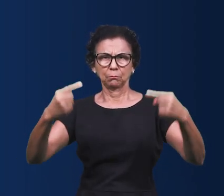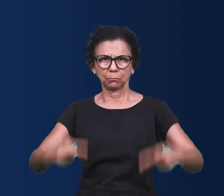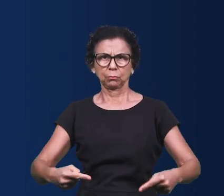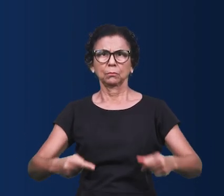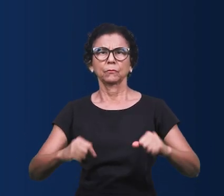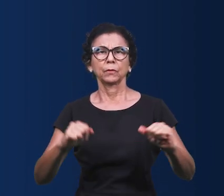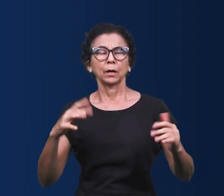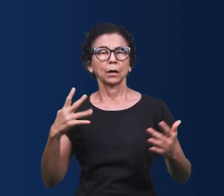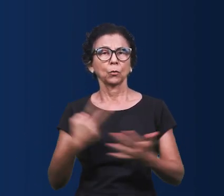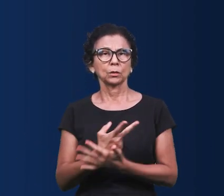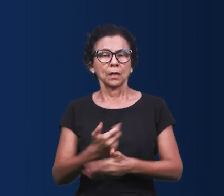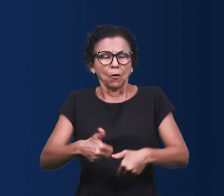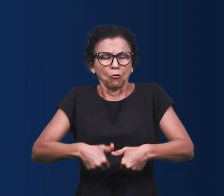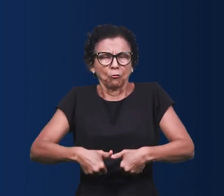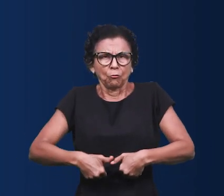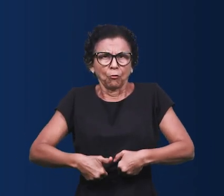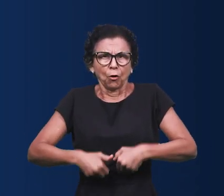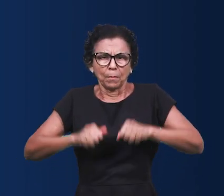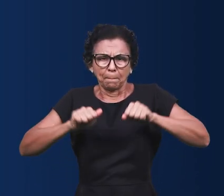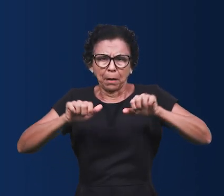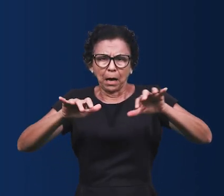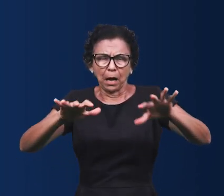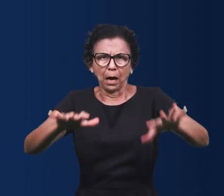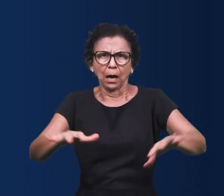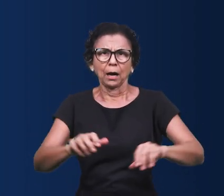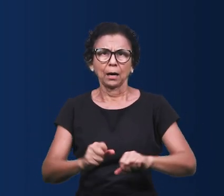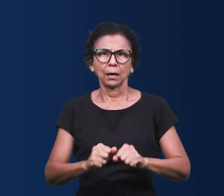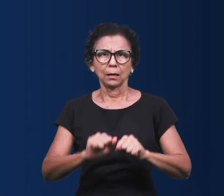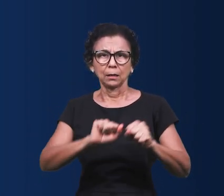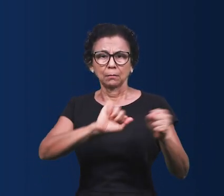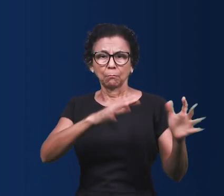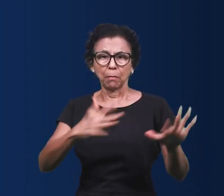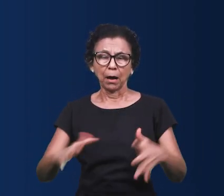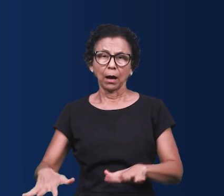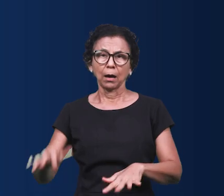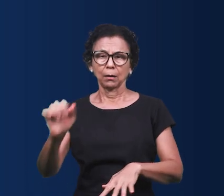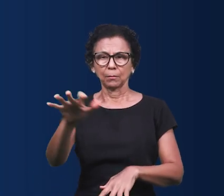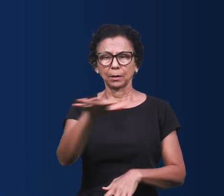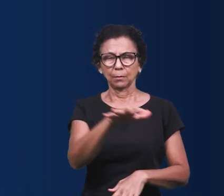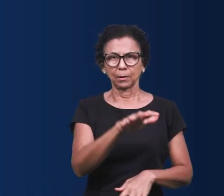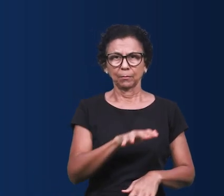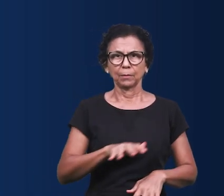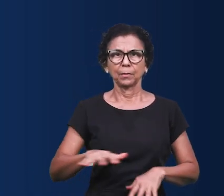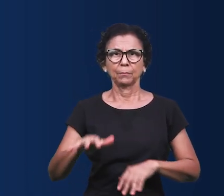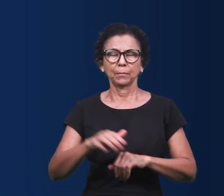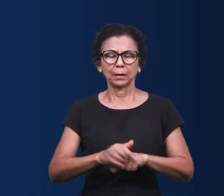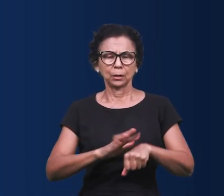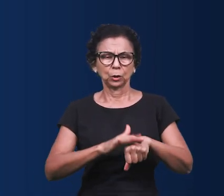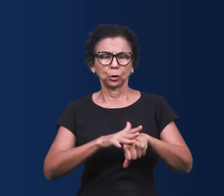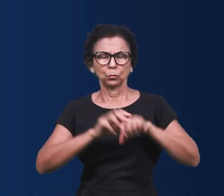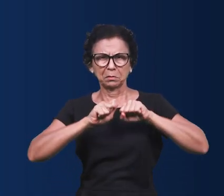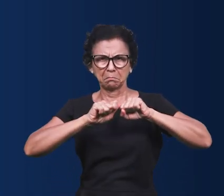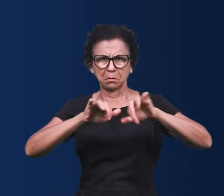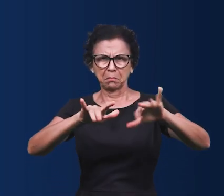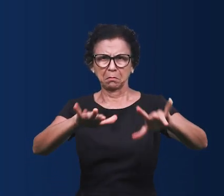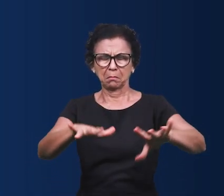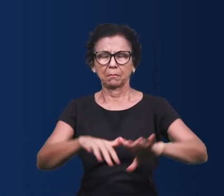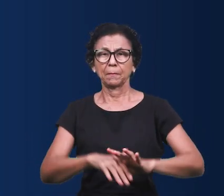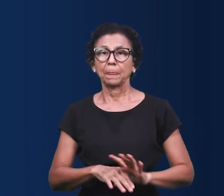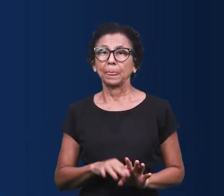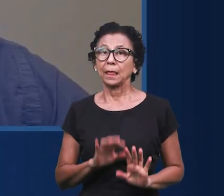e terremotos em vários lugares. Mas todas essas coisas são o princípio de